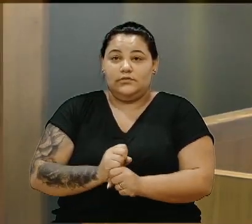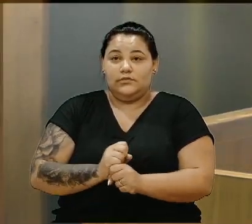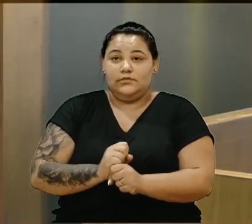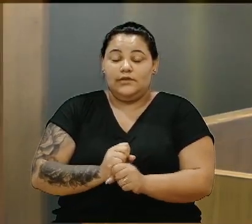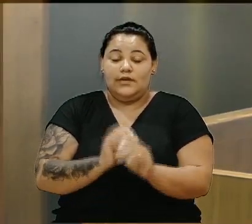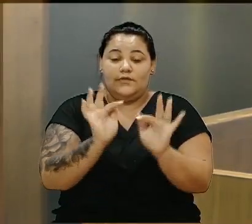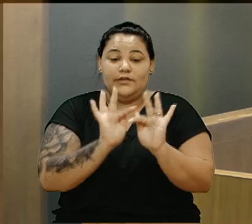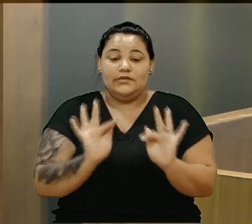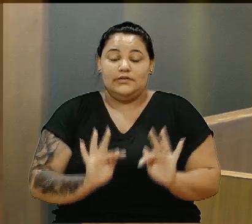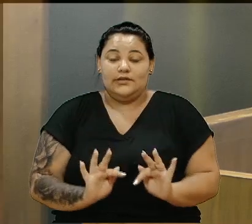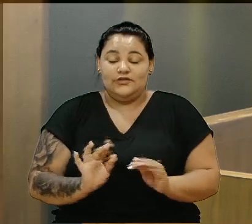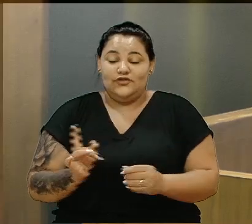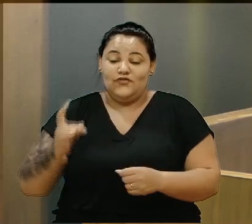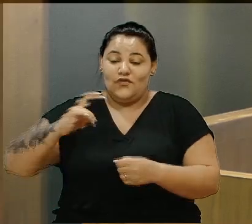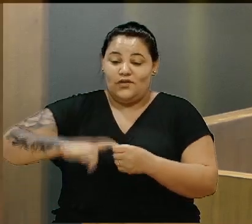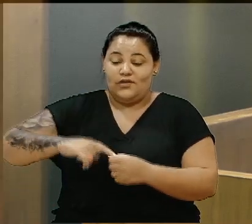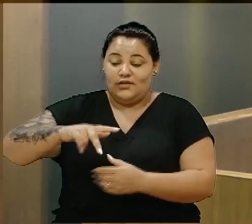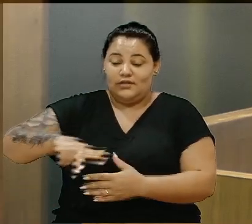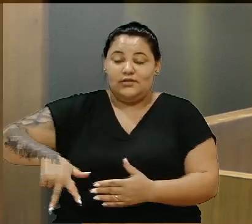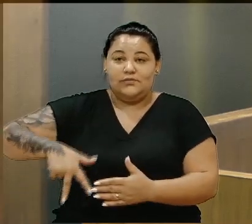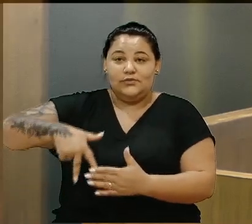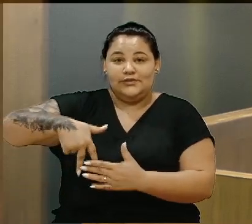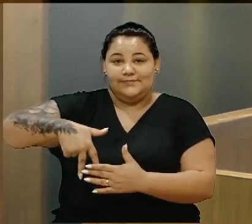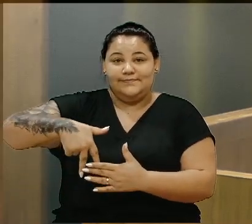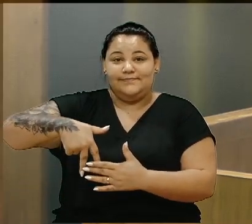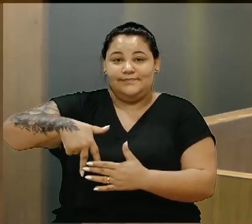tribuna, retornar a essa tribuna,